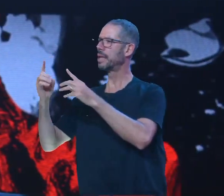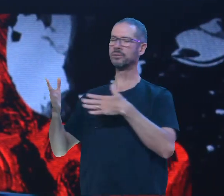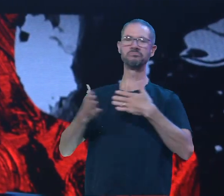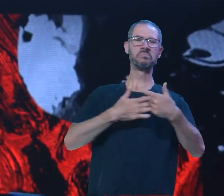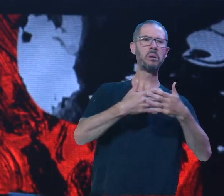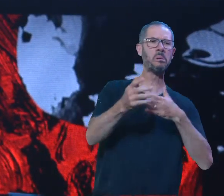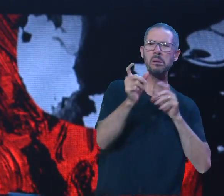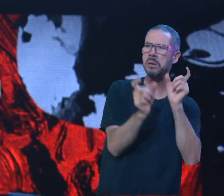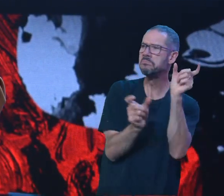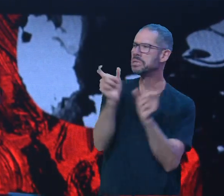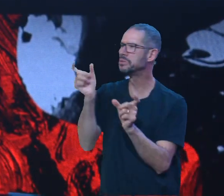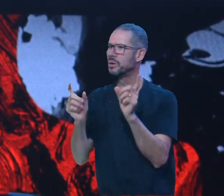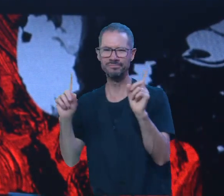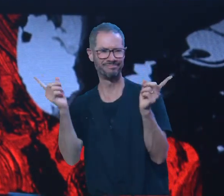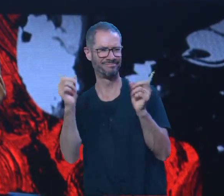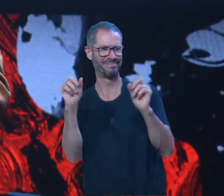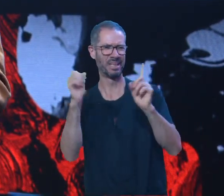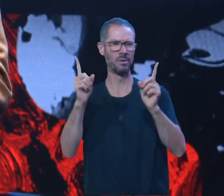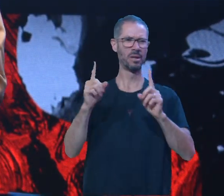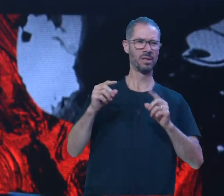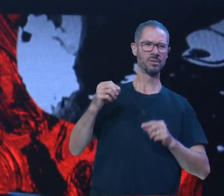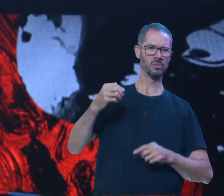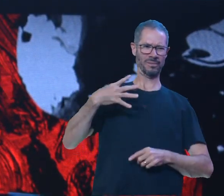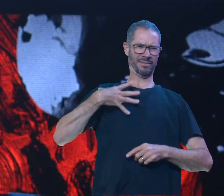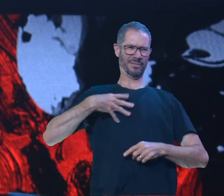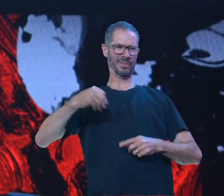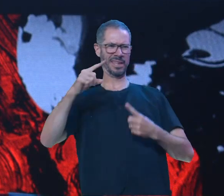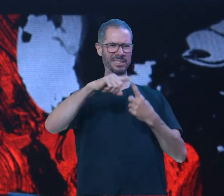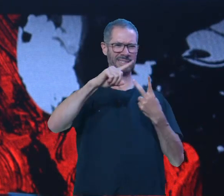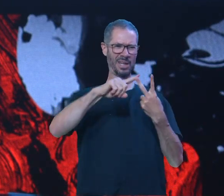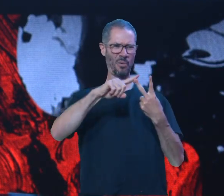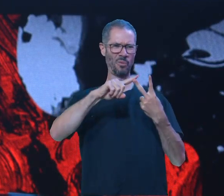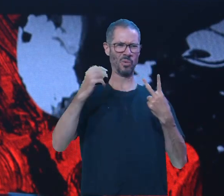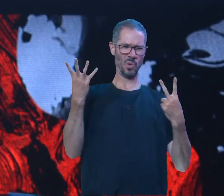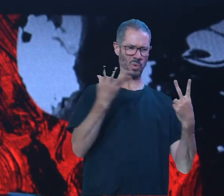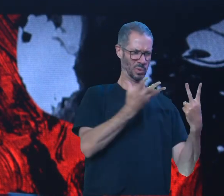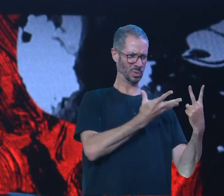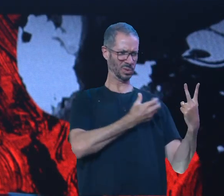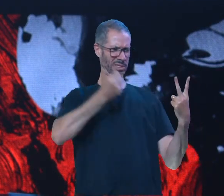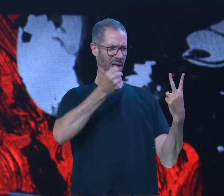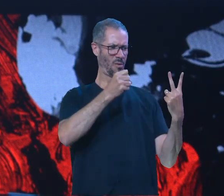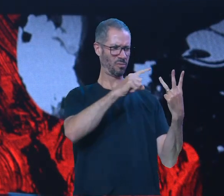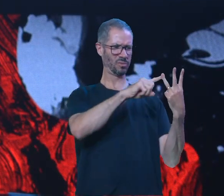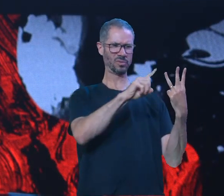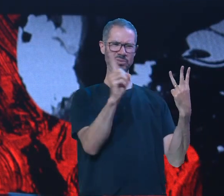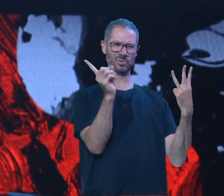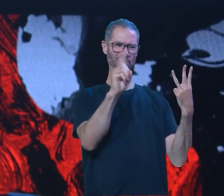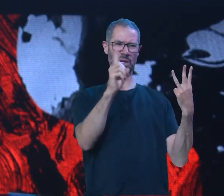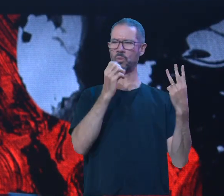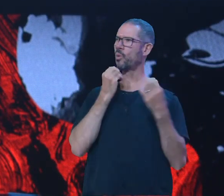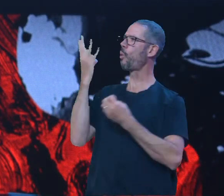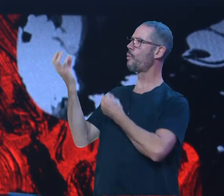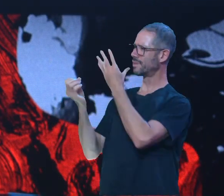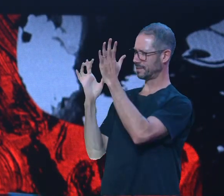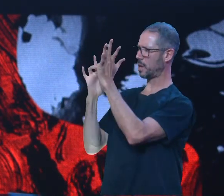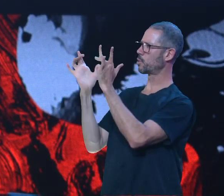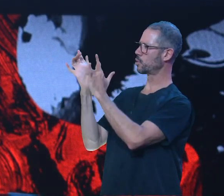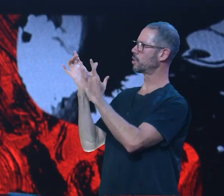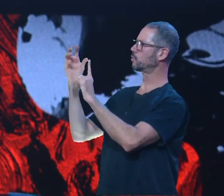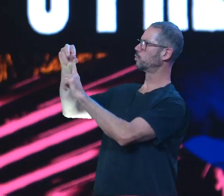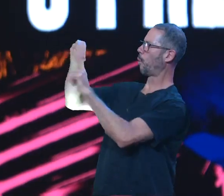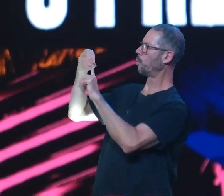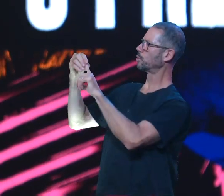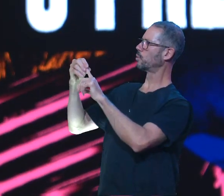um. O Senhor não está falando aqui sobre filiação, não está falando sobre aqueles que são salvos, não está falando sobre aqueles que confessaram a Jesus como seu único